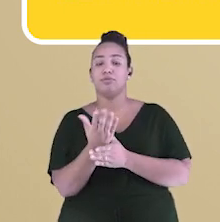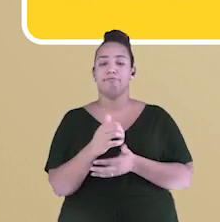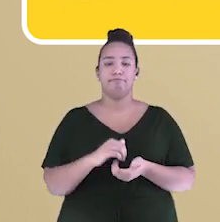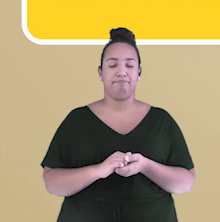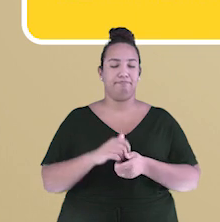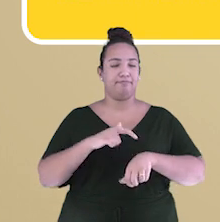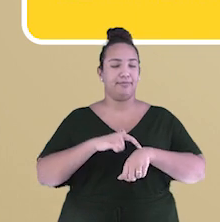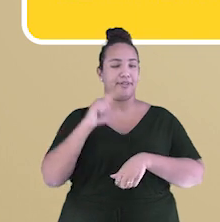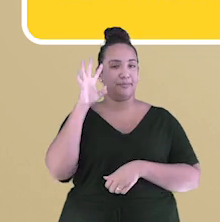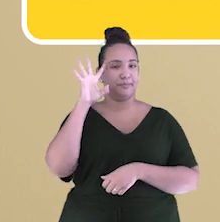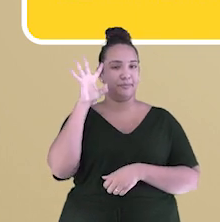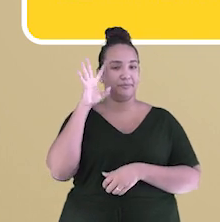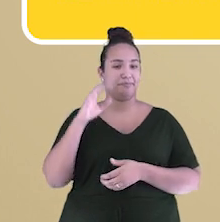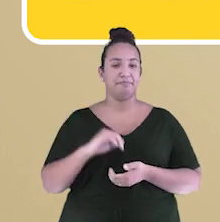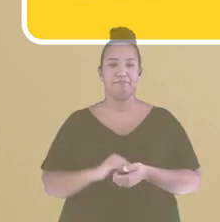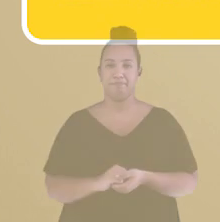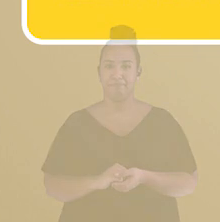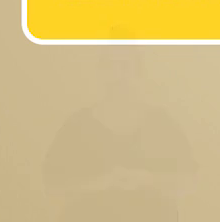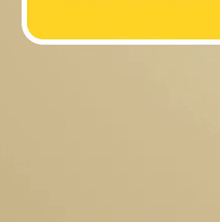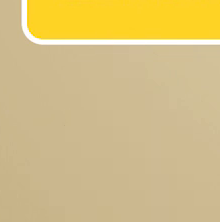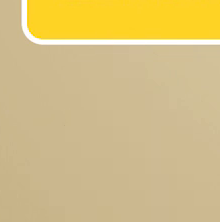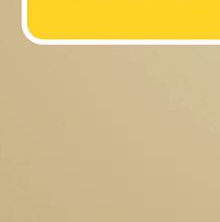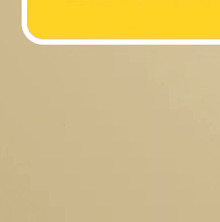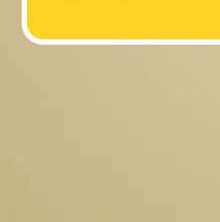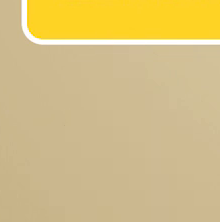folheto? Tempo para vocês pensarem.